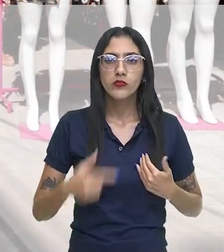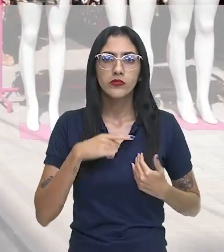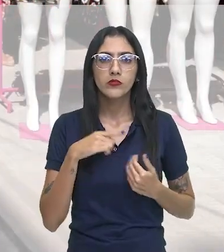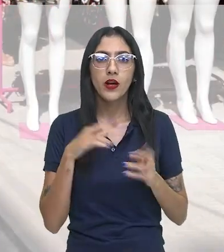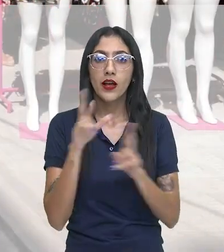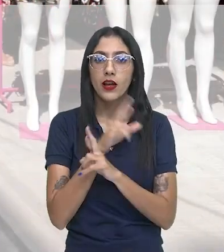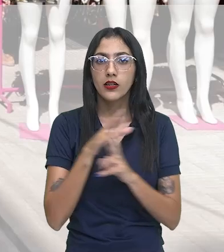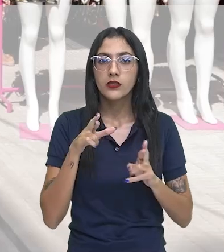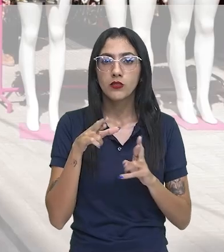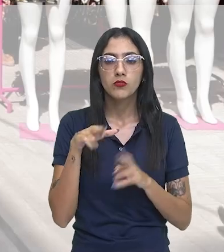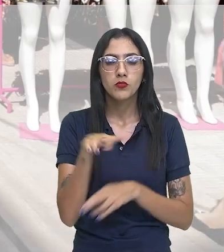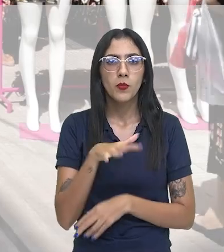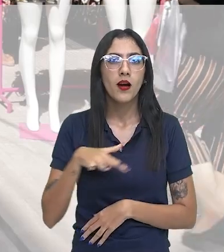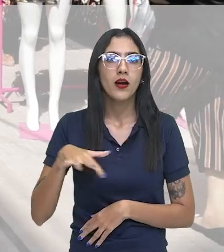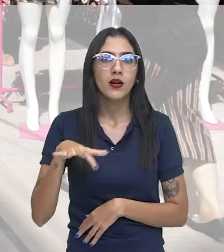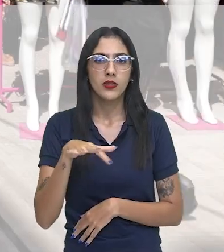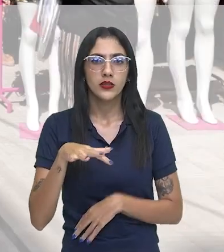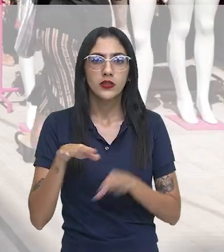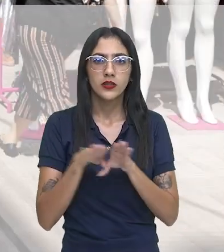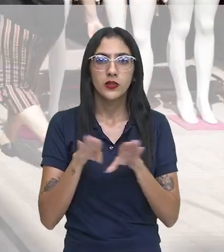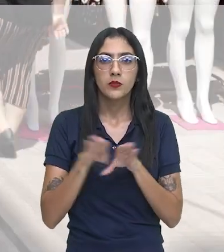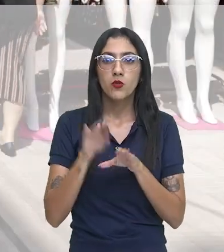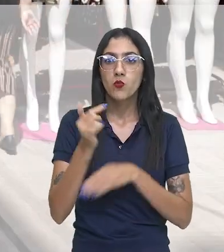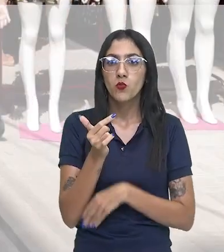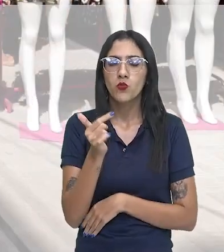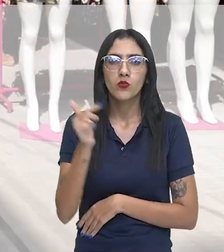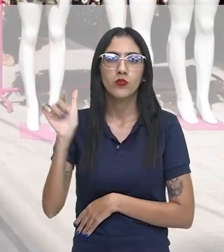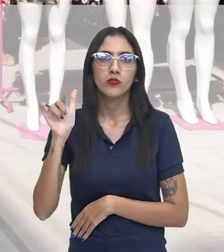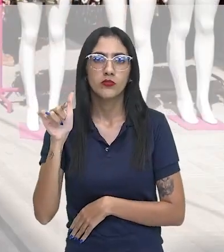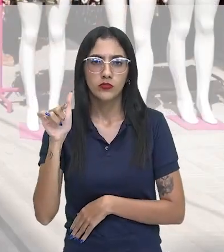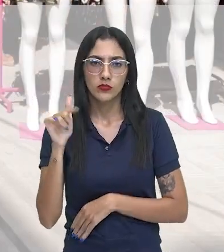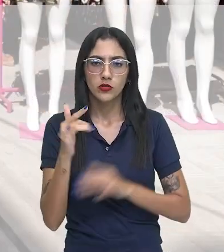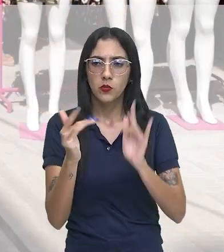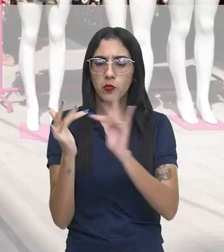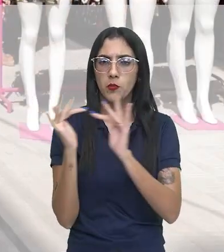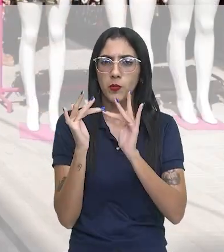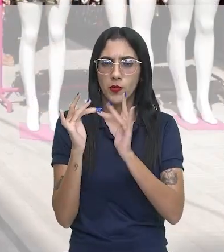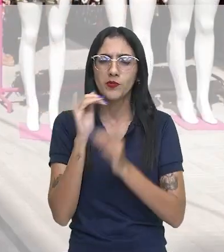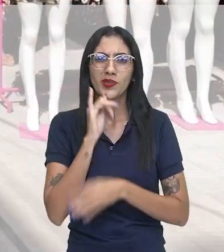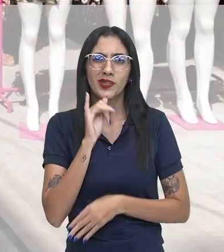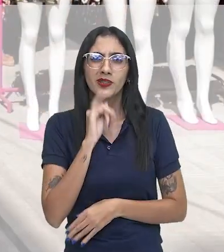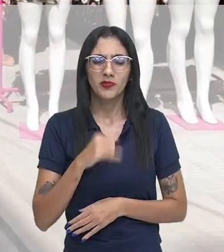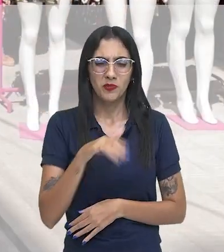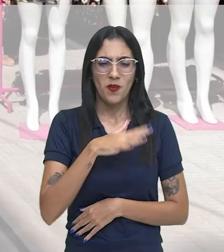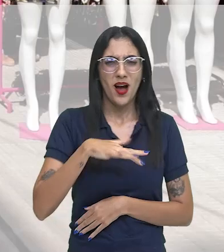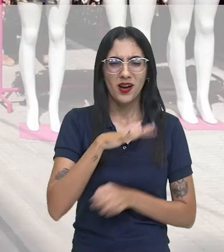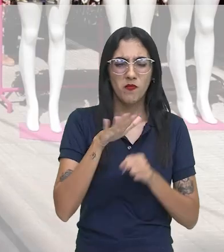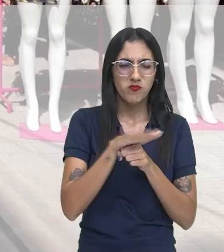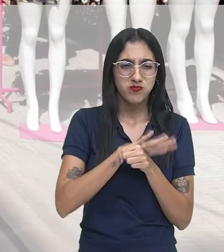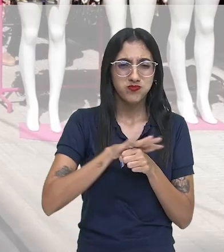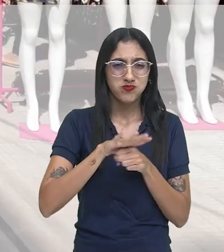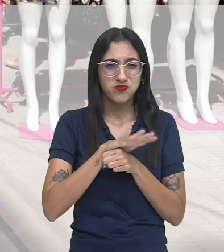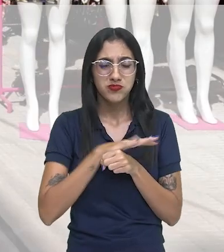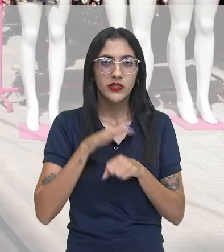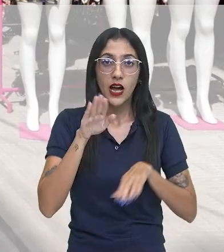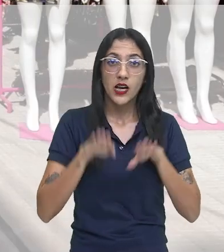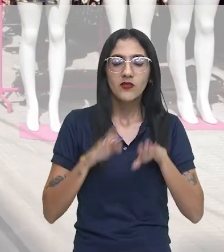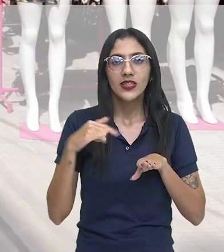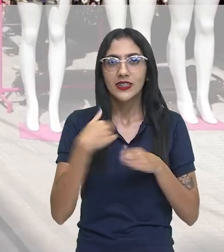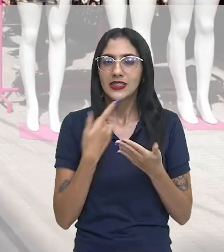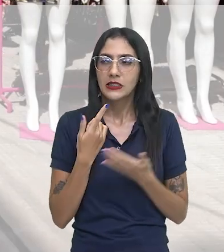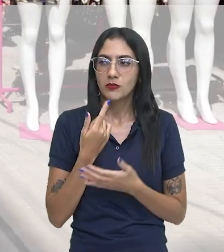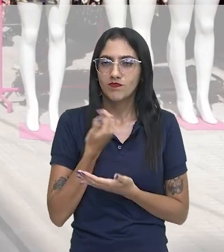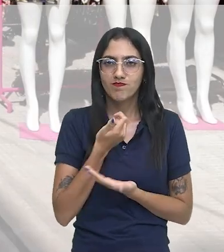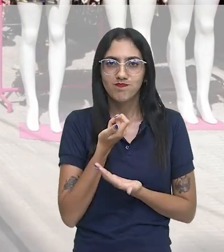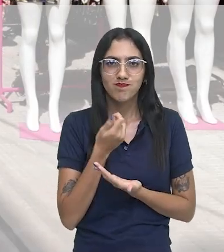espaço e com outros corpos. Quando a gente está num ambiente agitado, normalmente nós ficamos com medo de bater